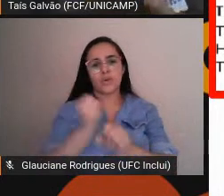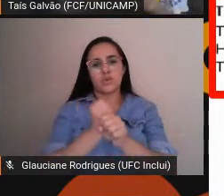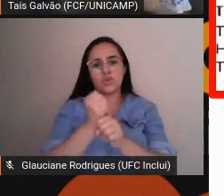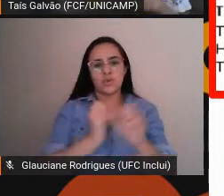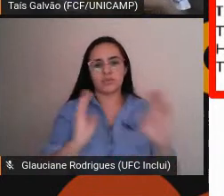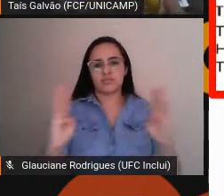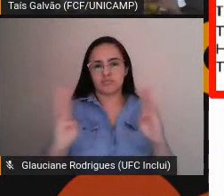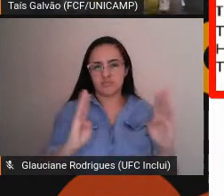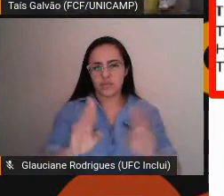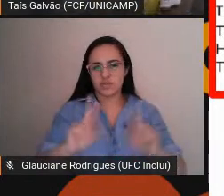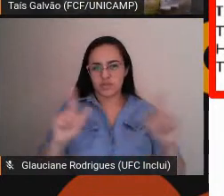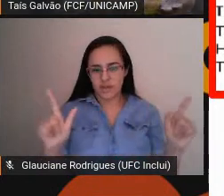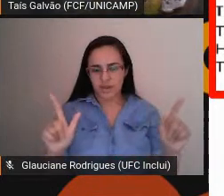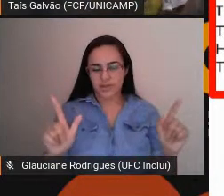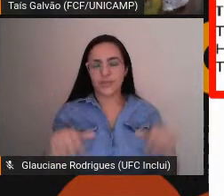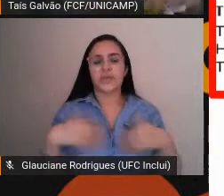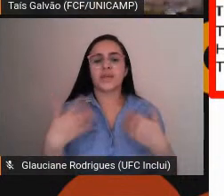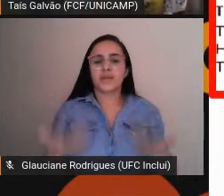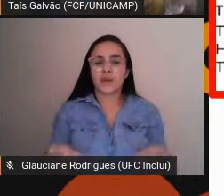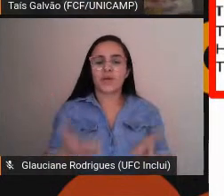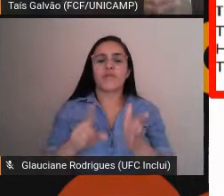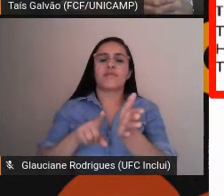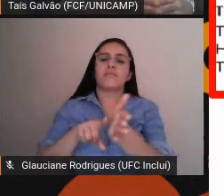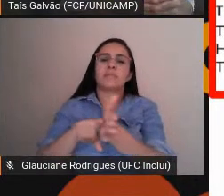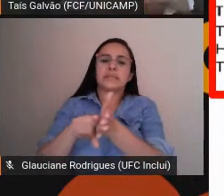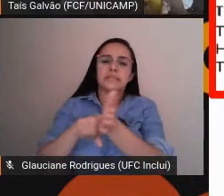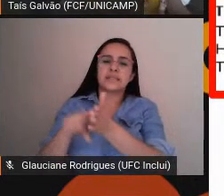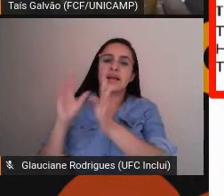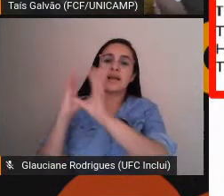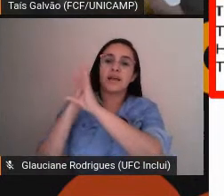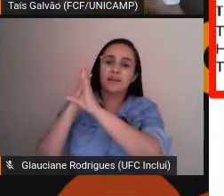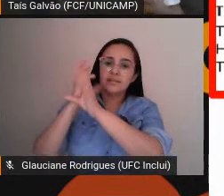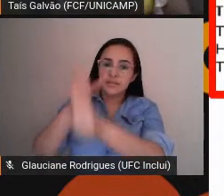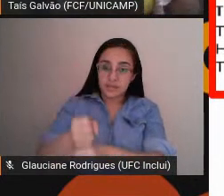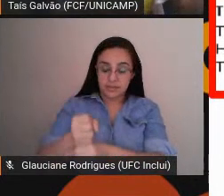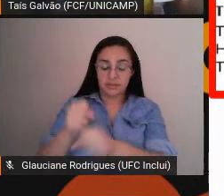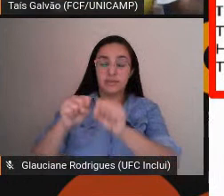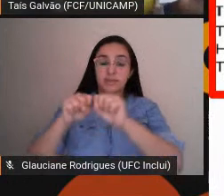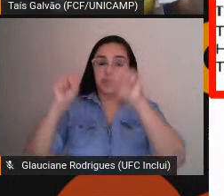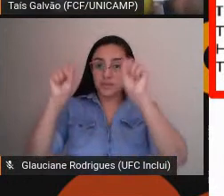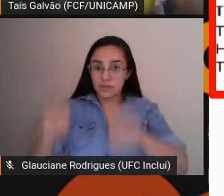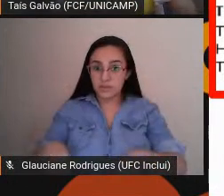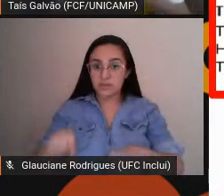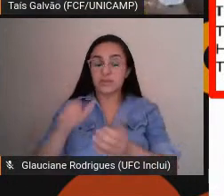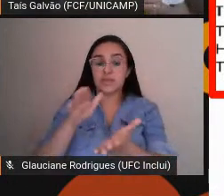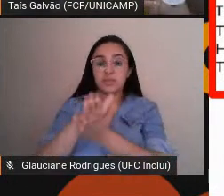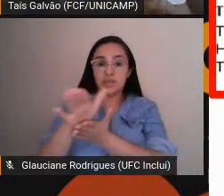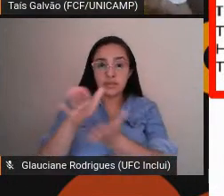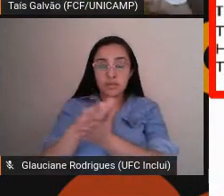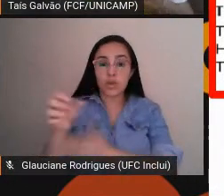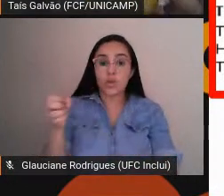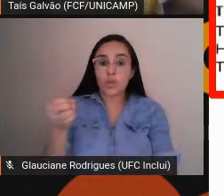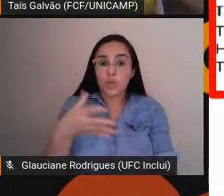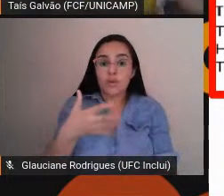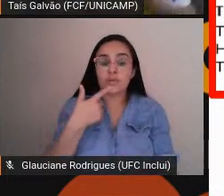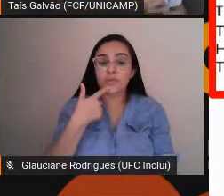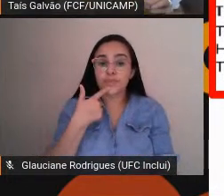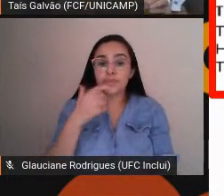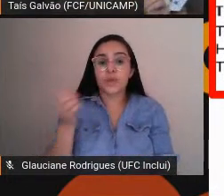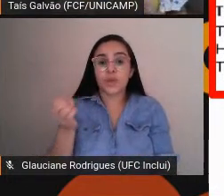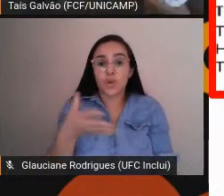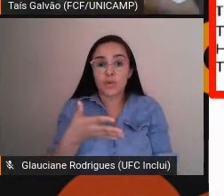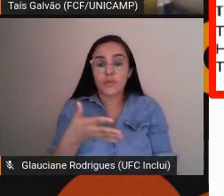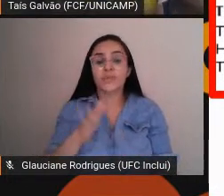uma revisão sistemática de algo que acabou de ser lançado, é possível que a sua revisão só inclua as